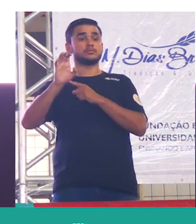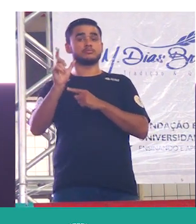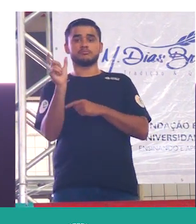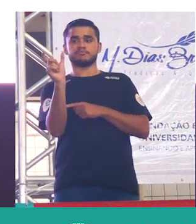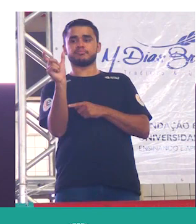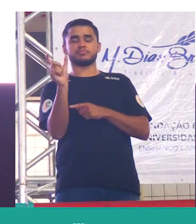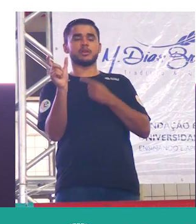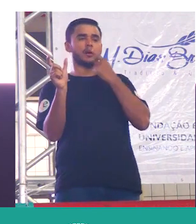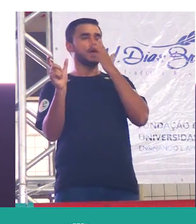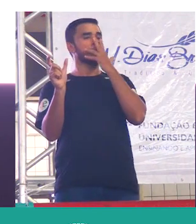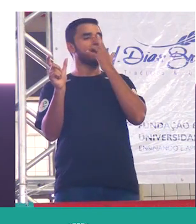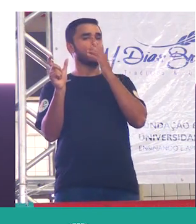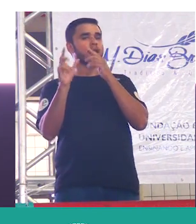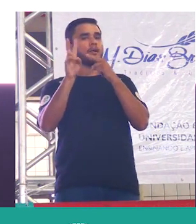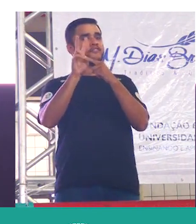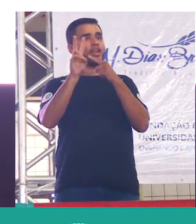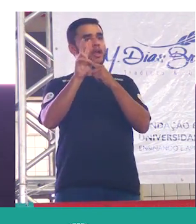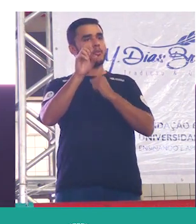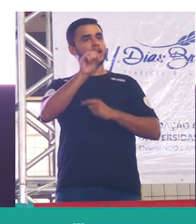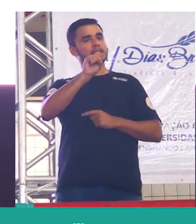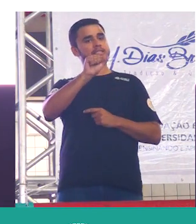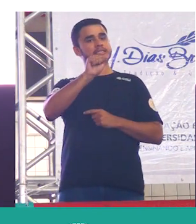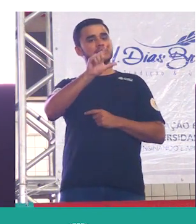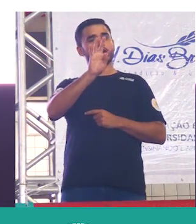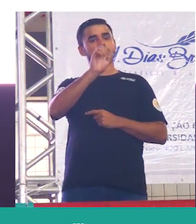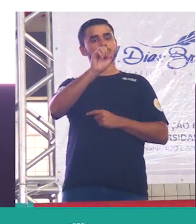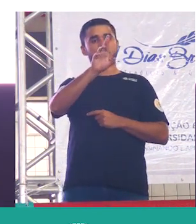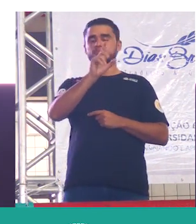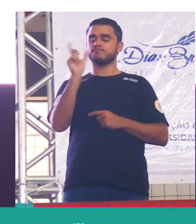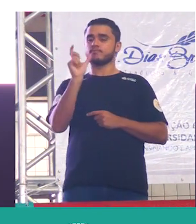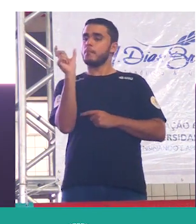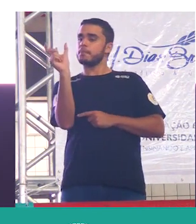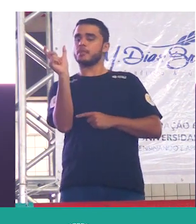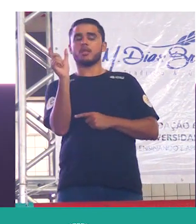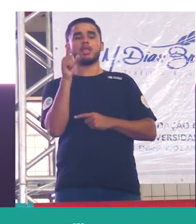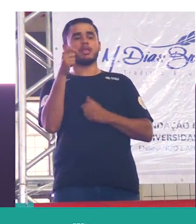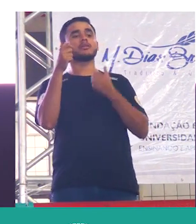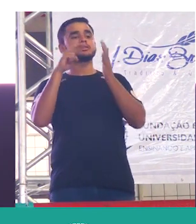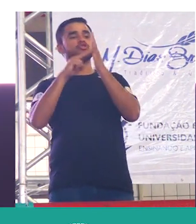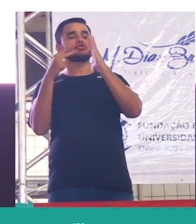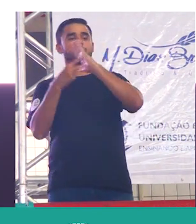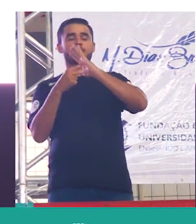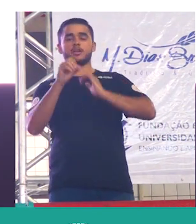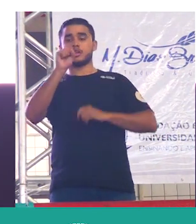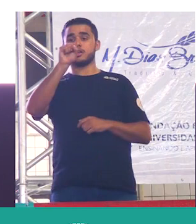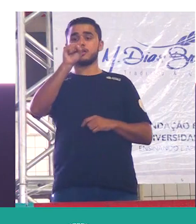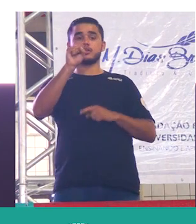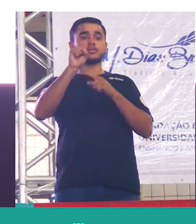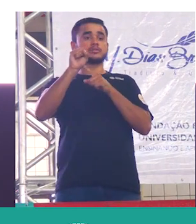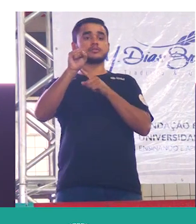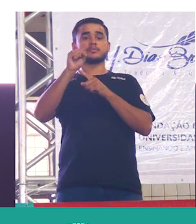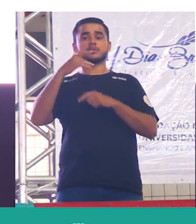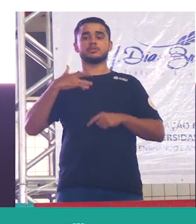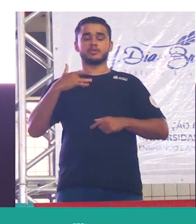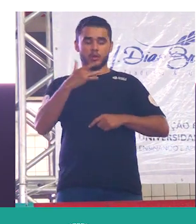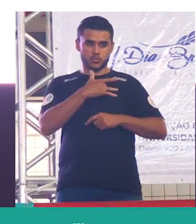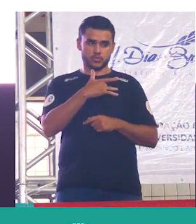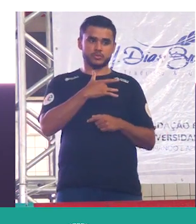embora pareça. É uma sigla. Esse S de SALT tem a ver com